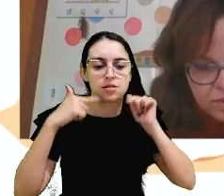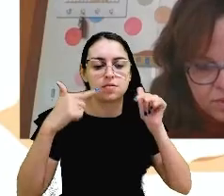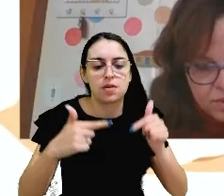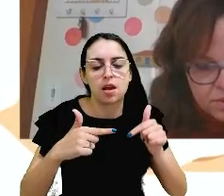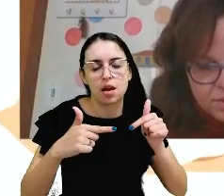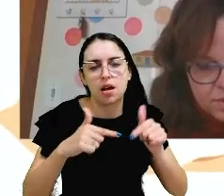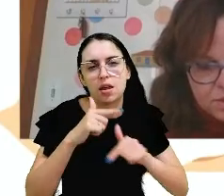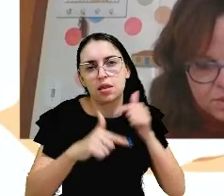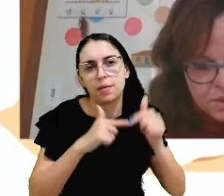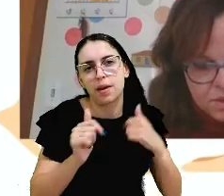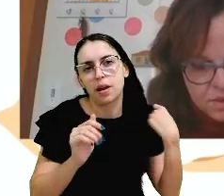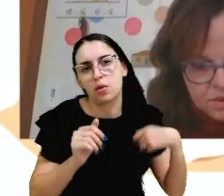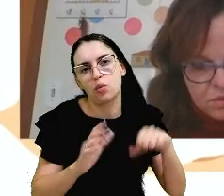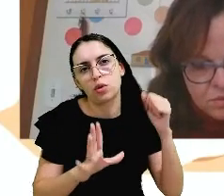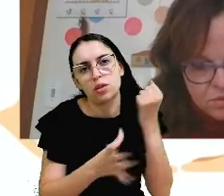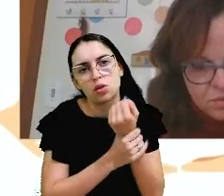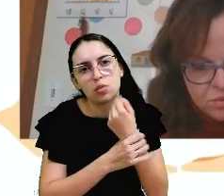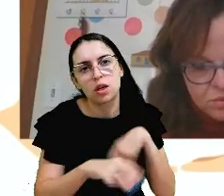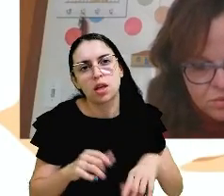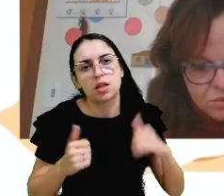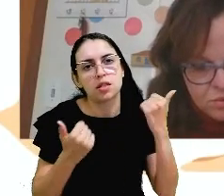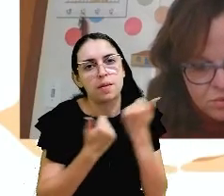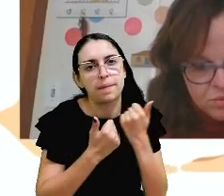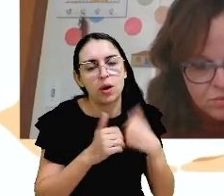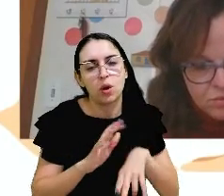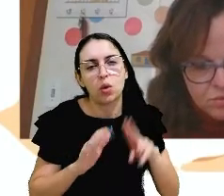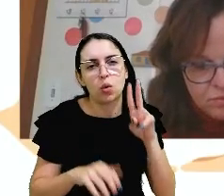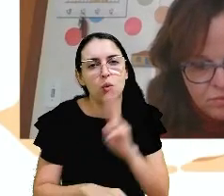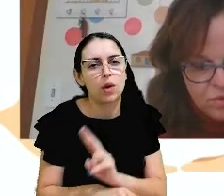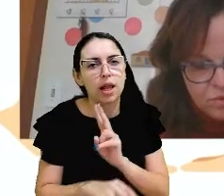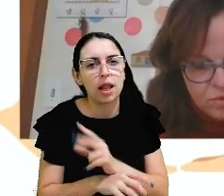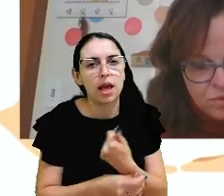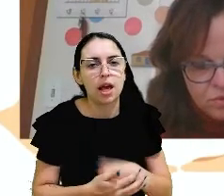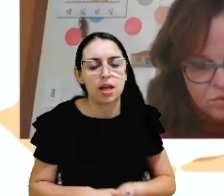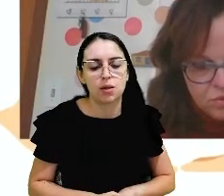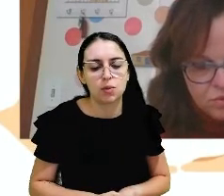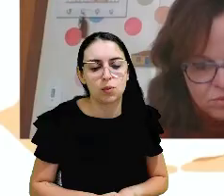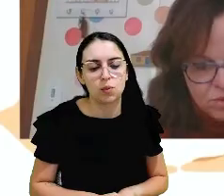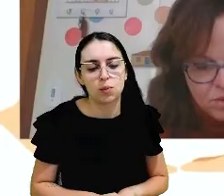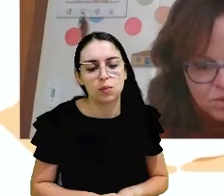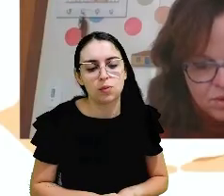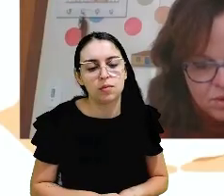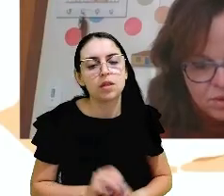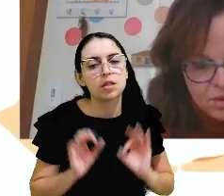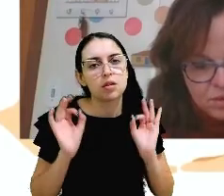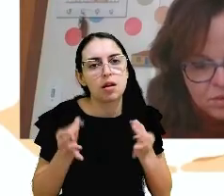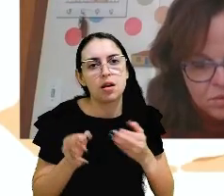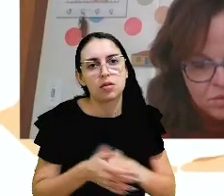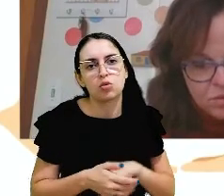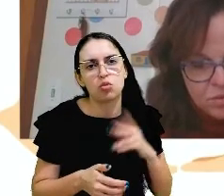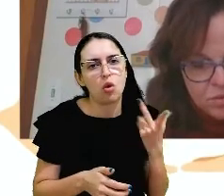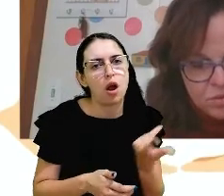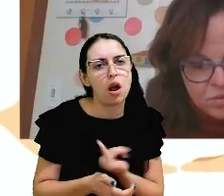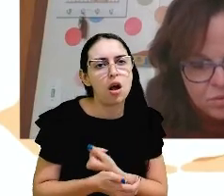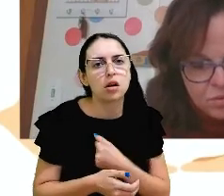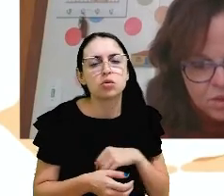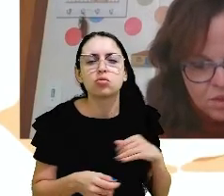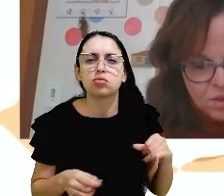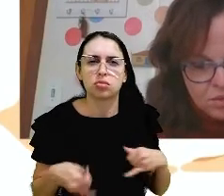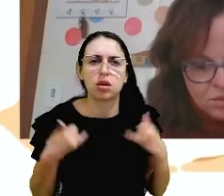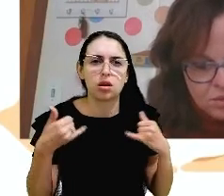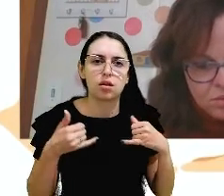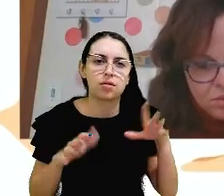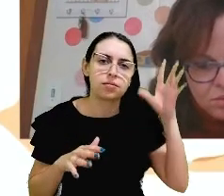à defesa e à conscientização, para que a gente possa, de fato, exercer todas as nossas potencialidades de forma